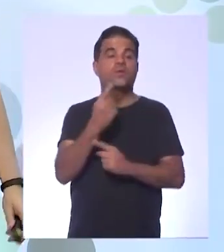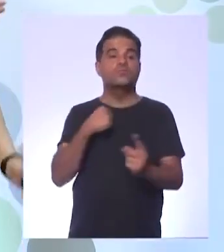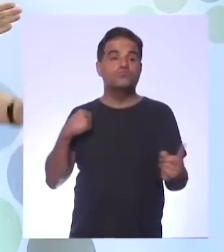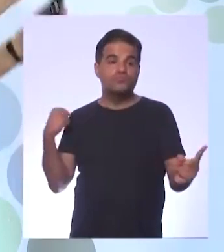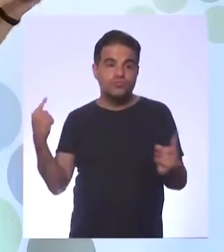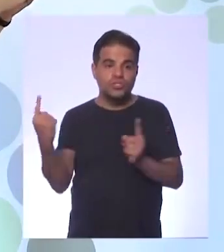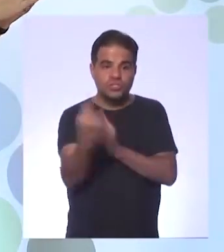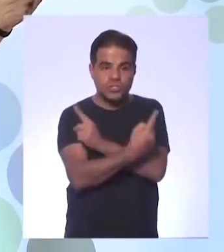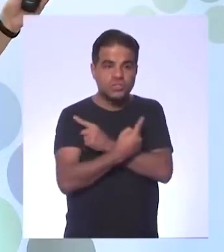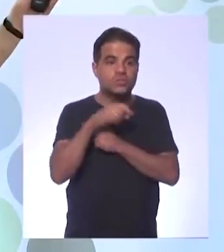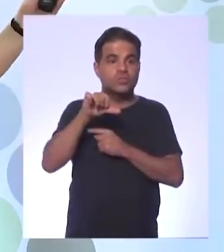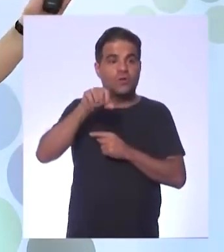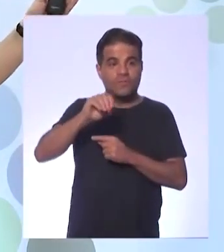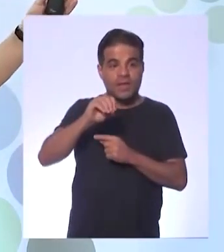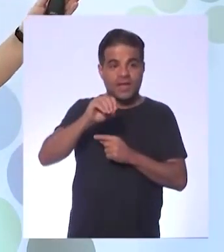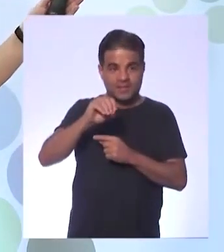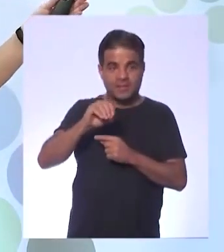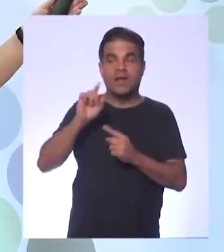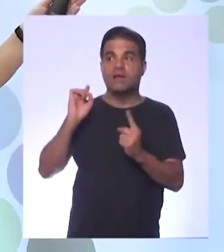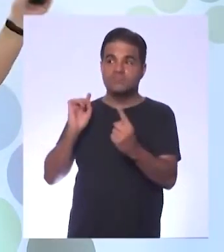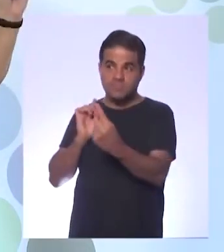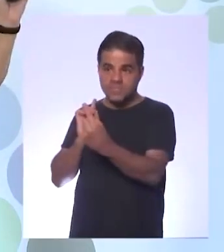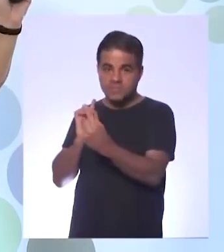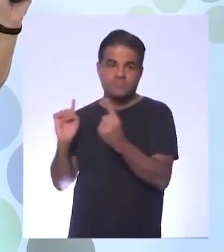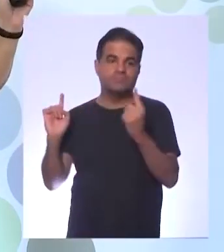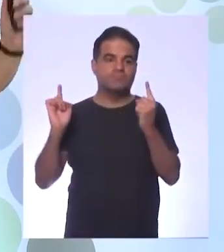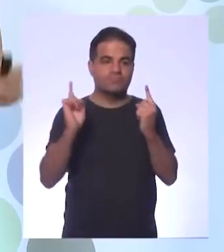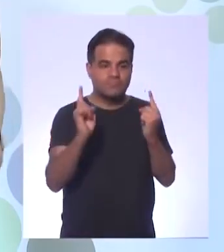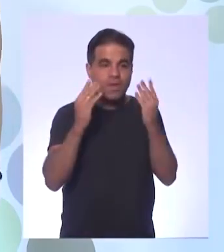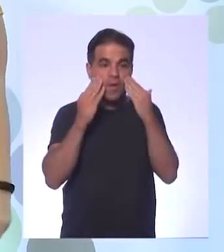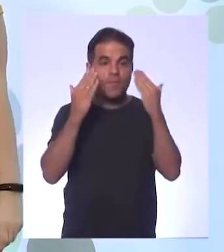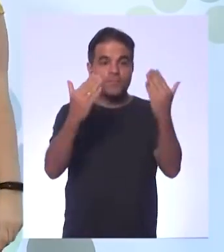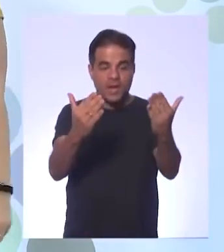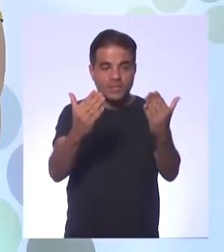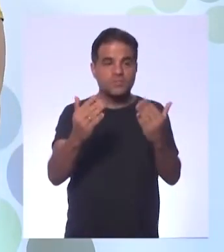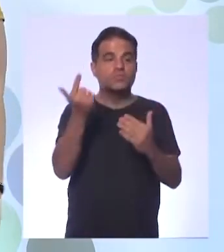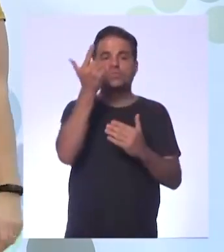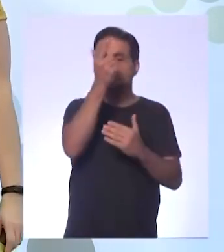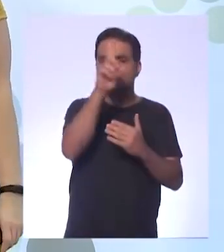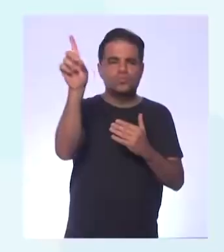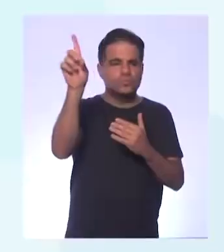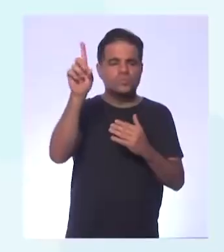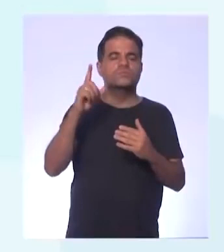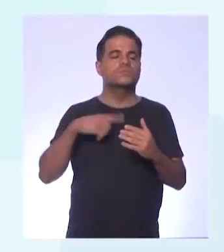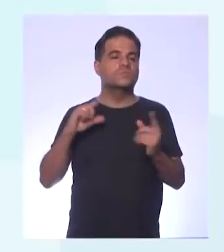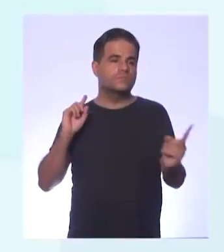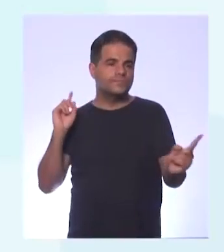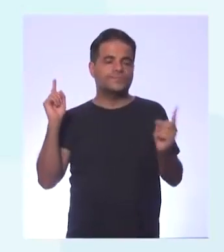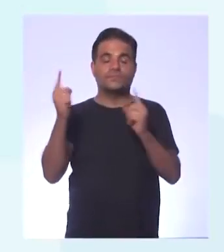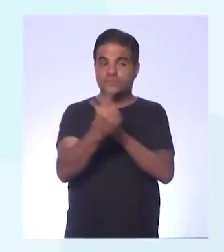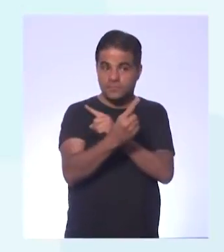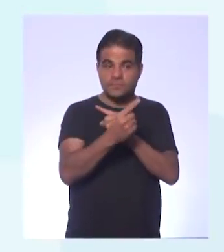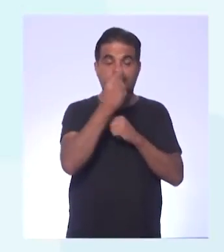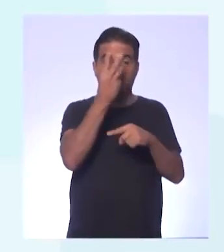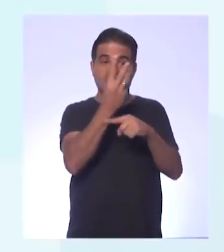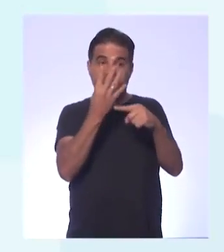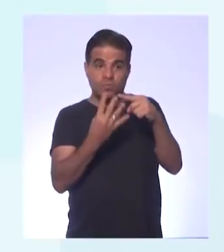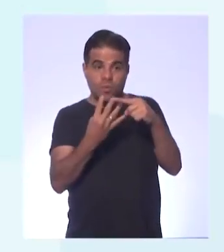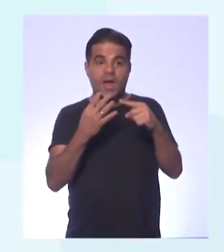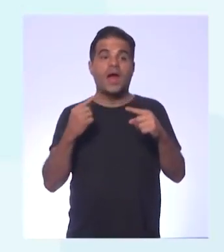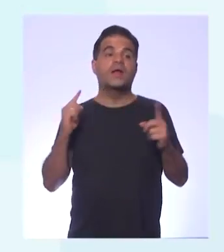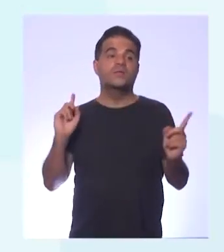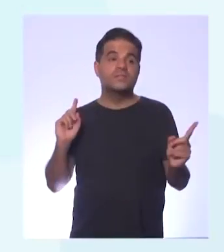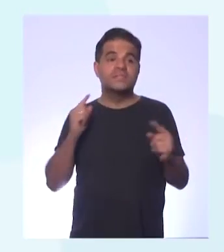90 graus. A gente está para a direita, a gente fica para frente, por exemplo. Tudo bem? E o último giro que tem lá é o de 3/4 de volta.